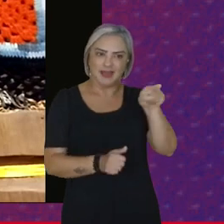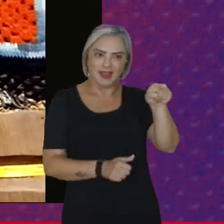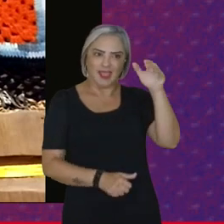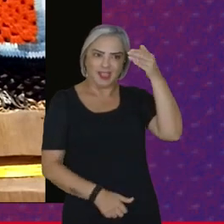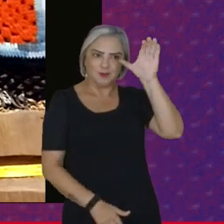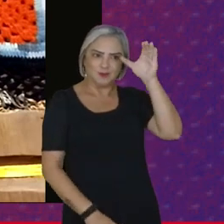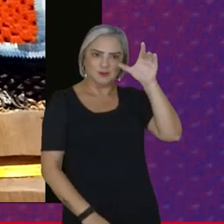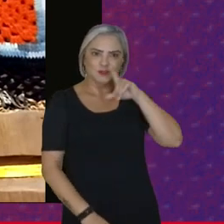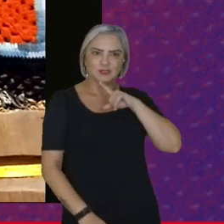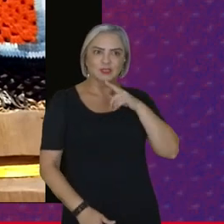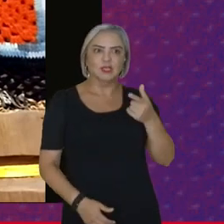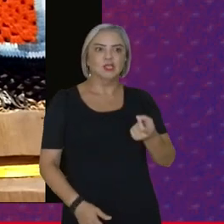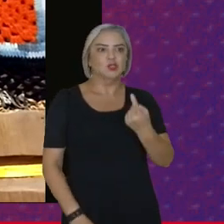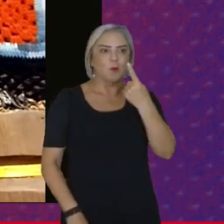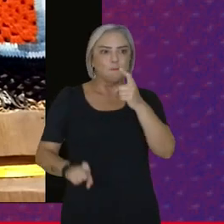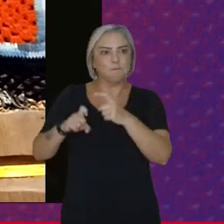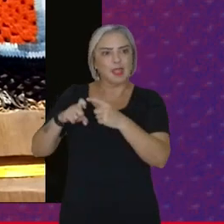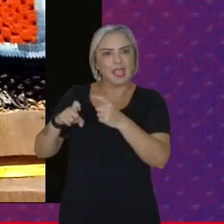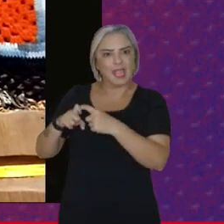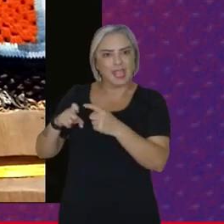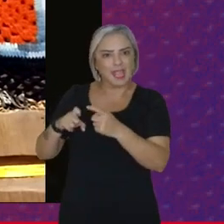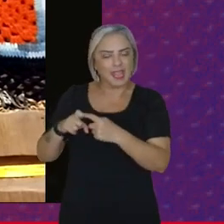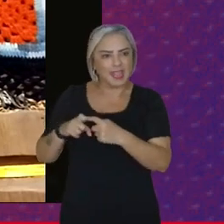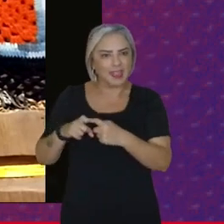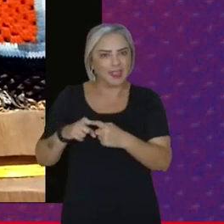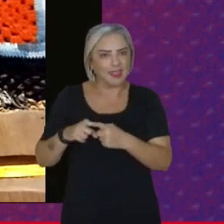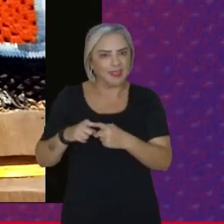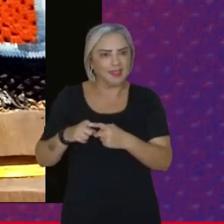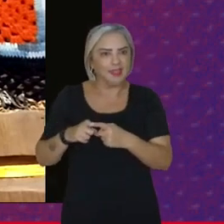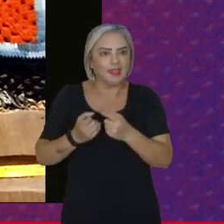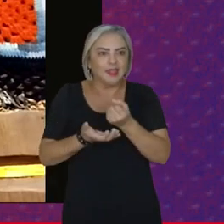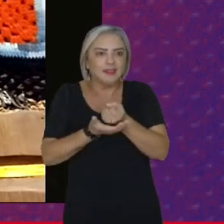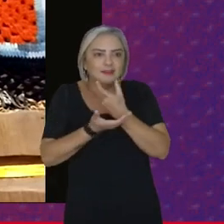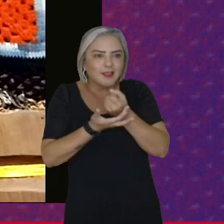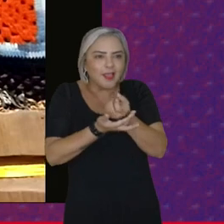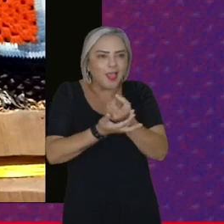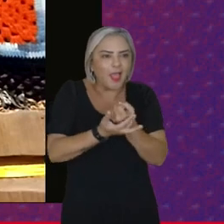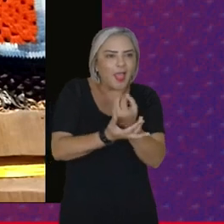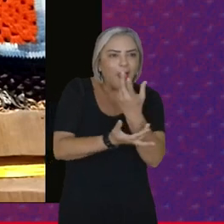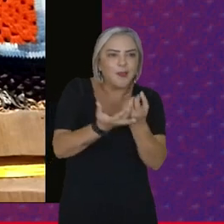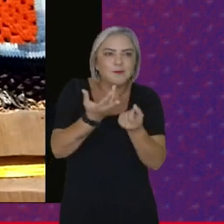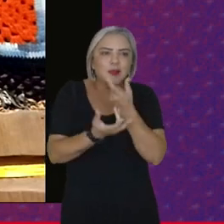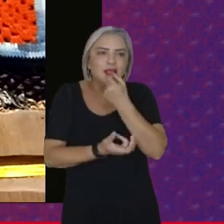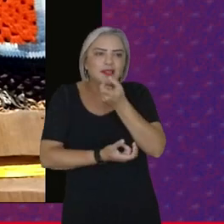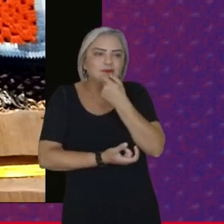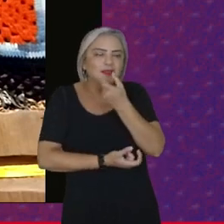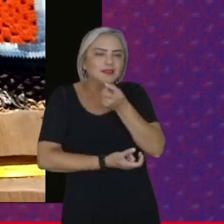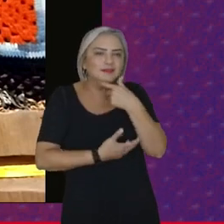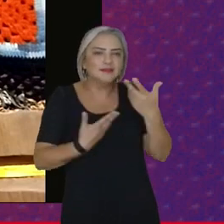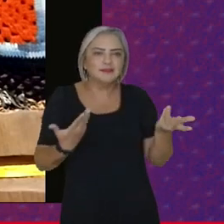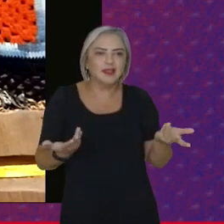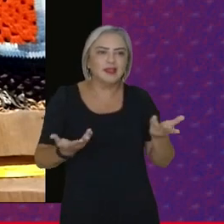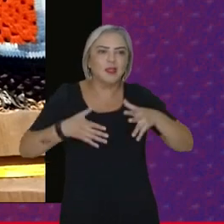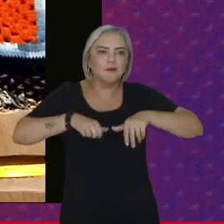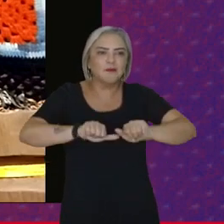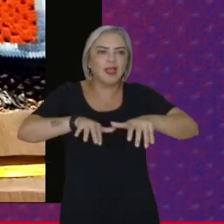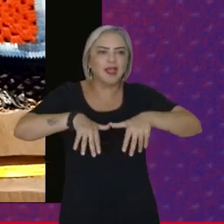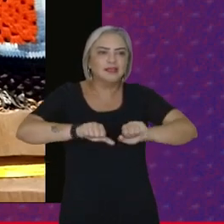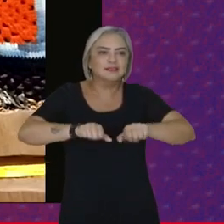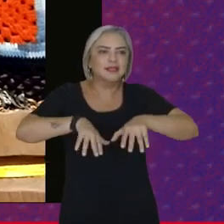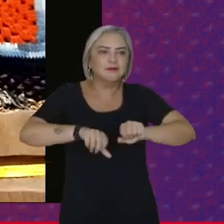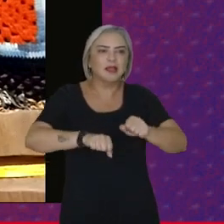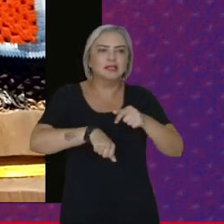Lá tinha o médico, tinha as ervas medicinais, tinha as massagens, a acupuntura,